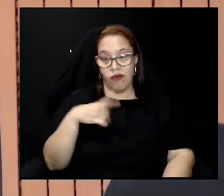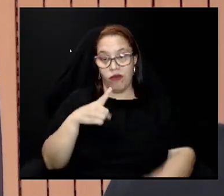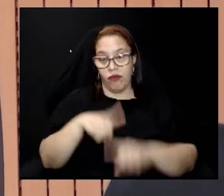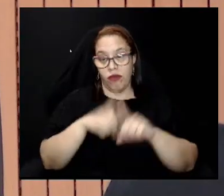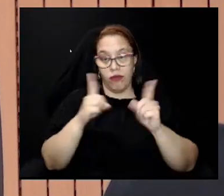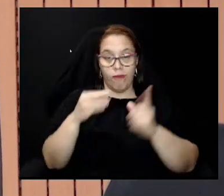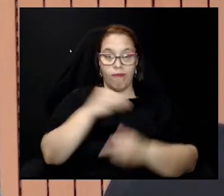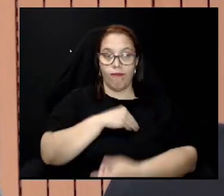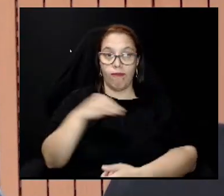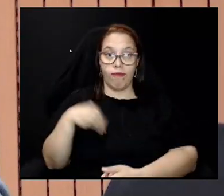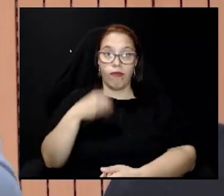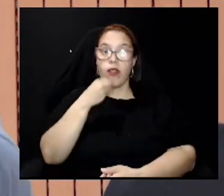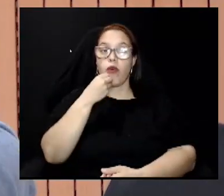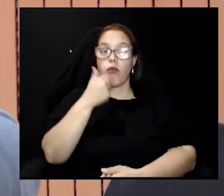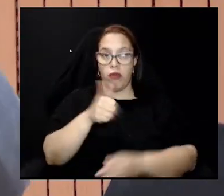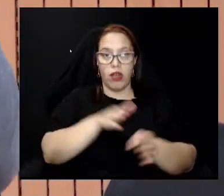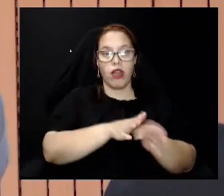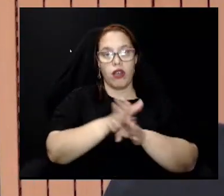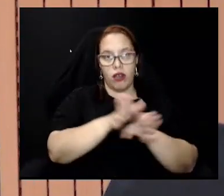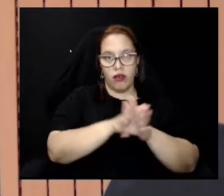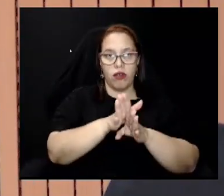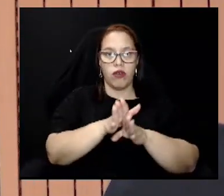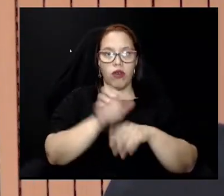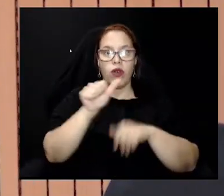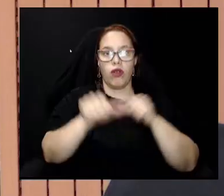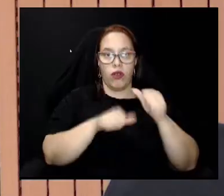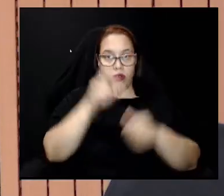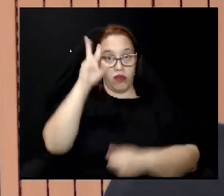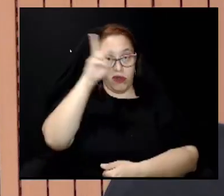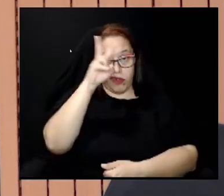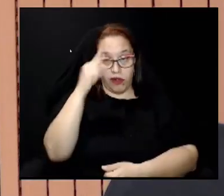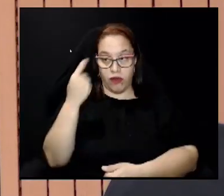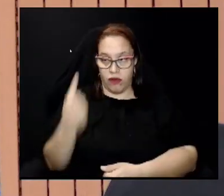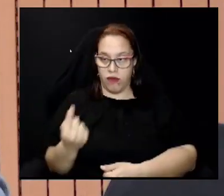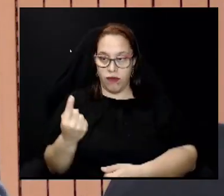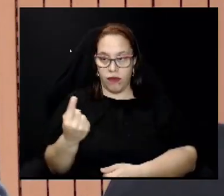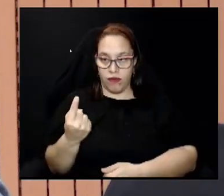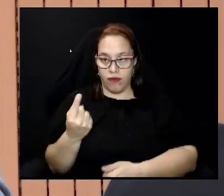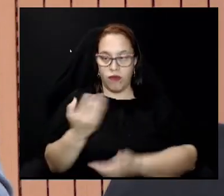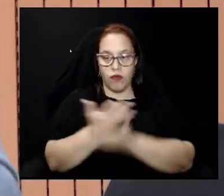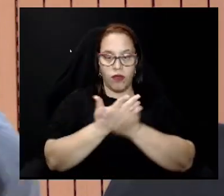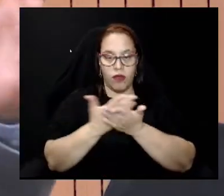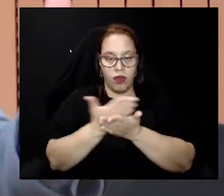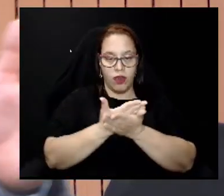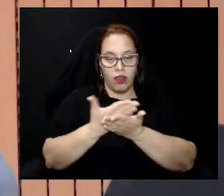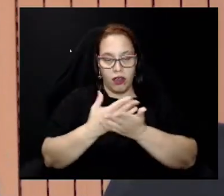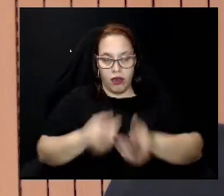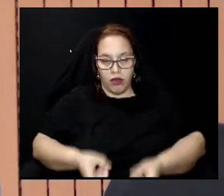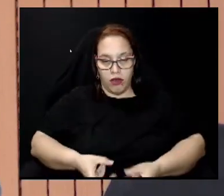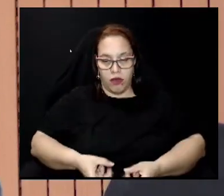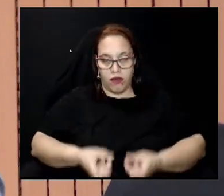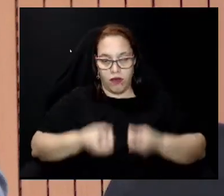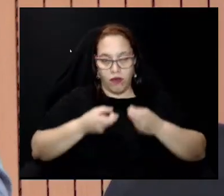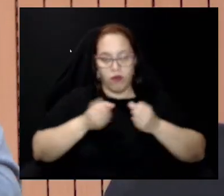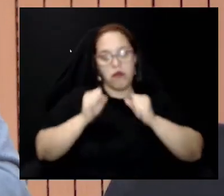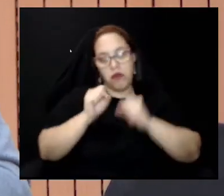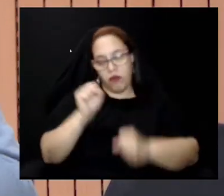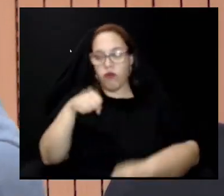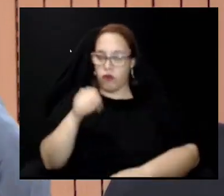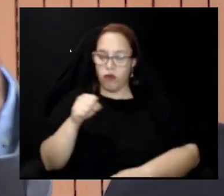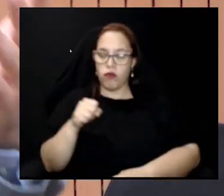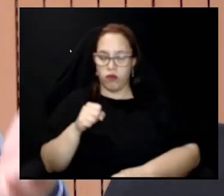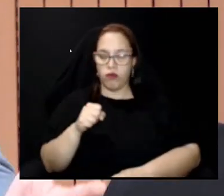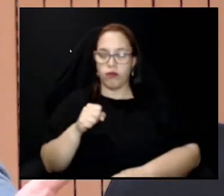bem indicado, muda a história do indivíduo que está se tratando do câncer e pode, sim, como o Dr. Torres bem colocou,